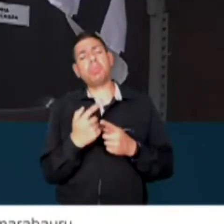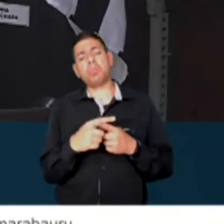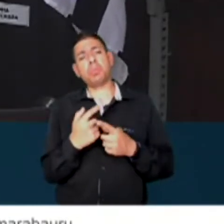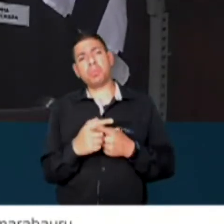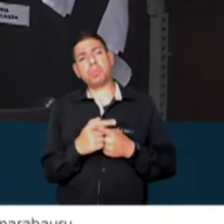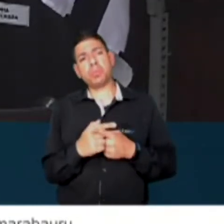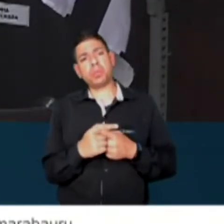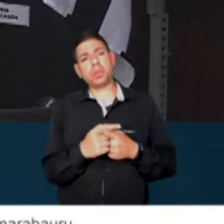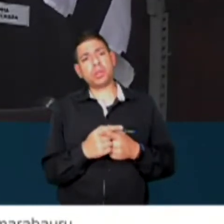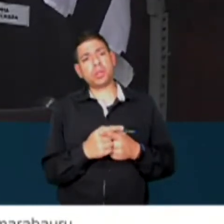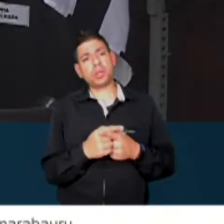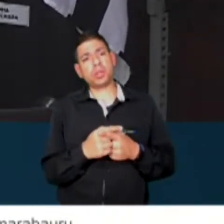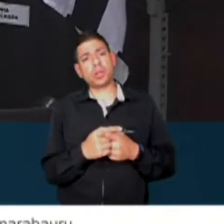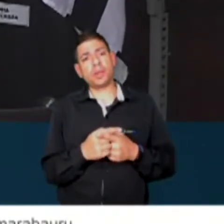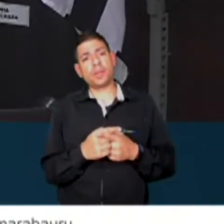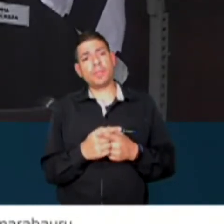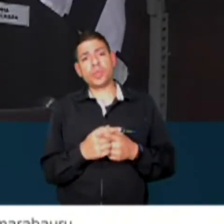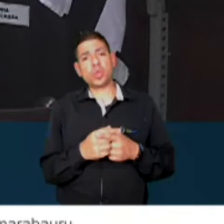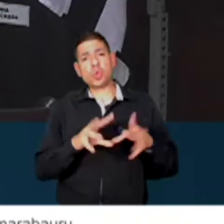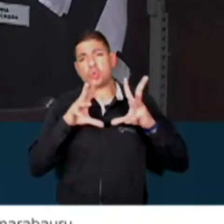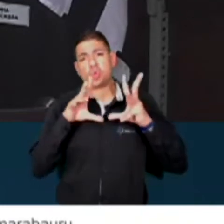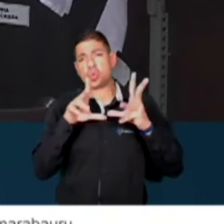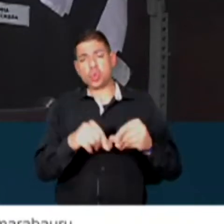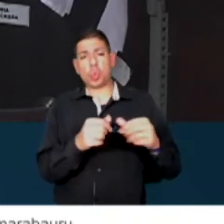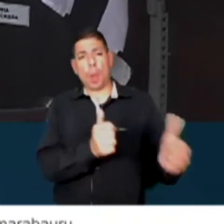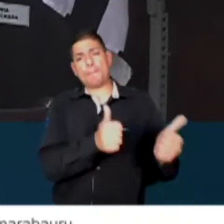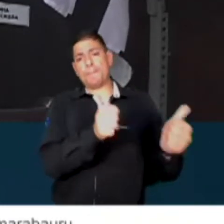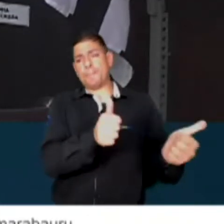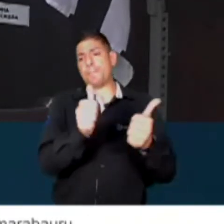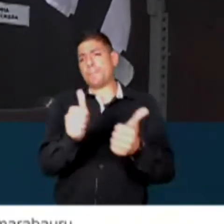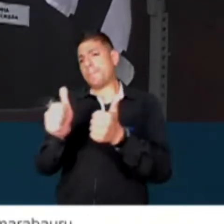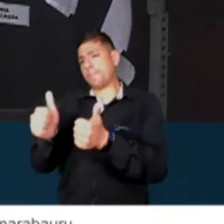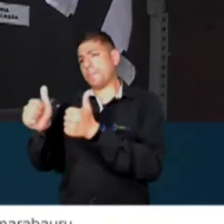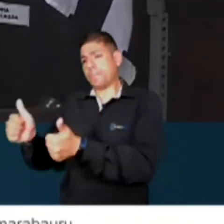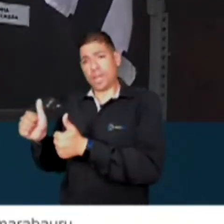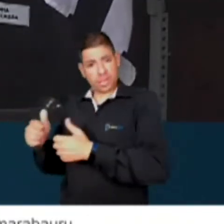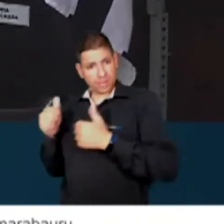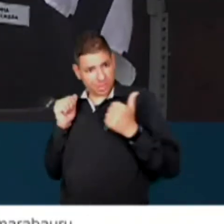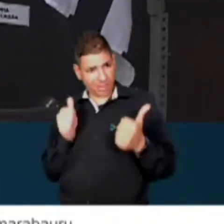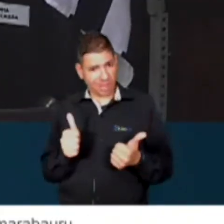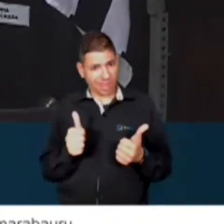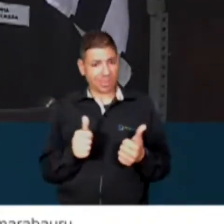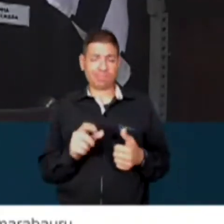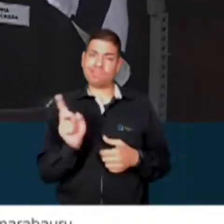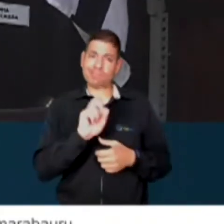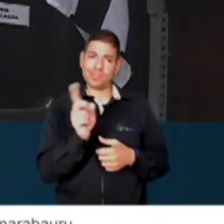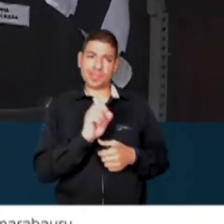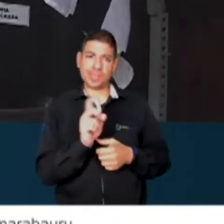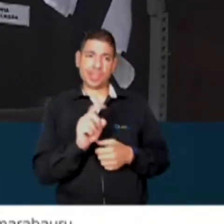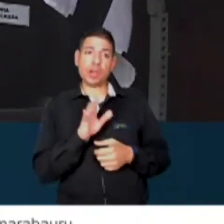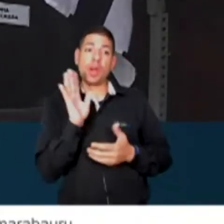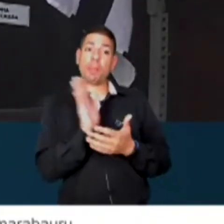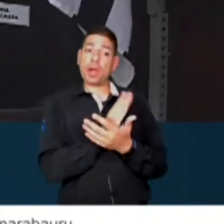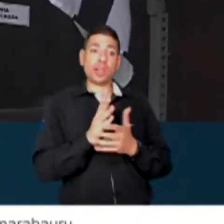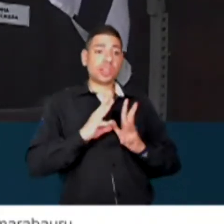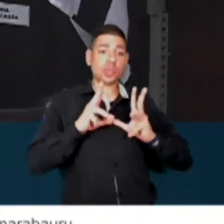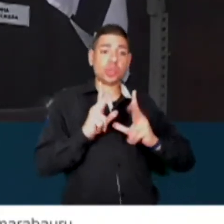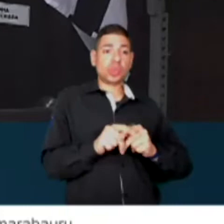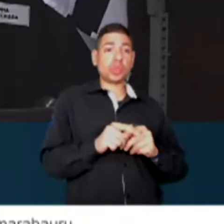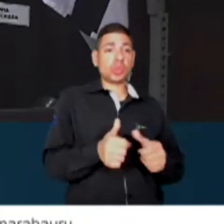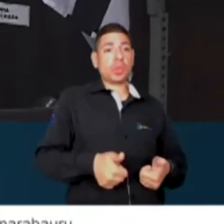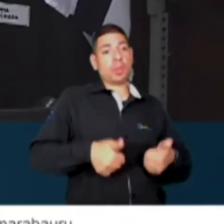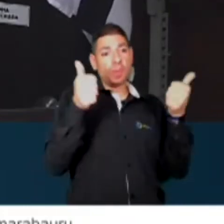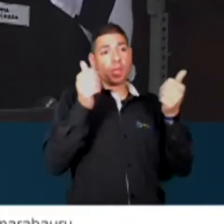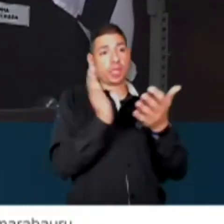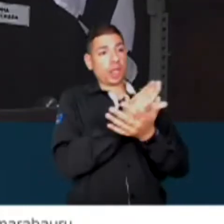Nem tudo está a mil maravilhas, mas nem tudo também está da forma com que alguns vê